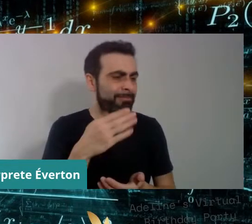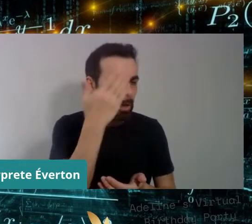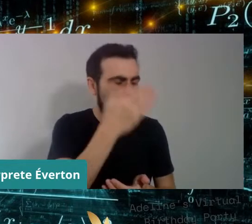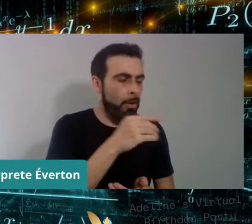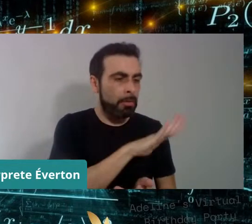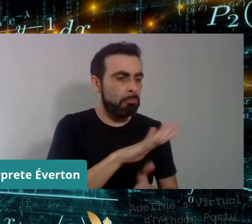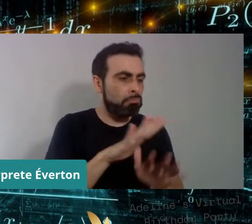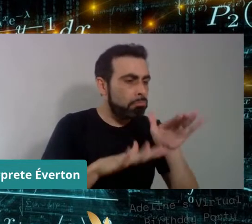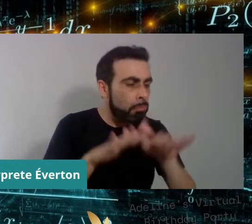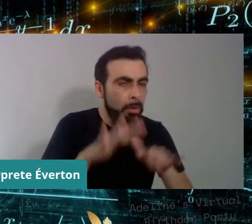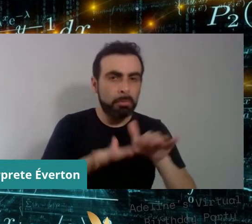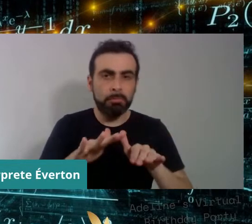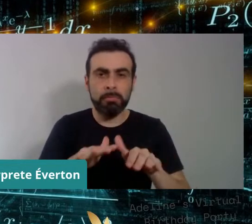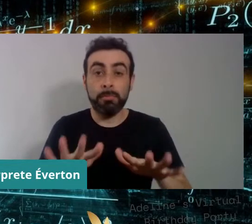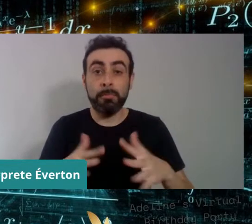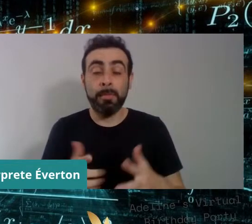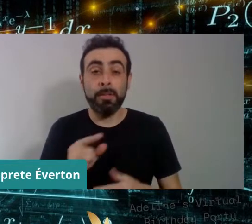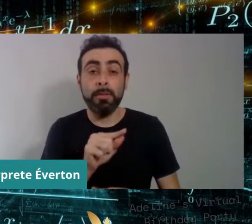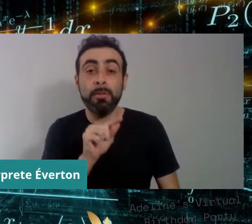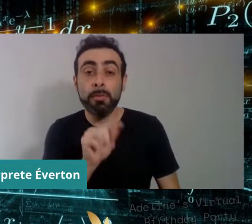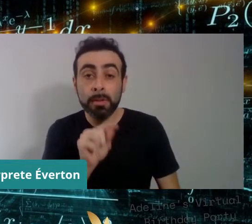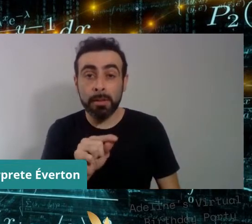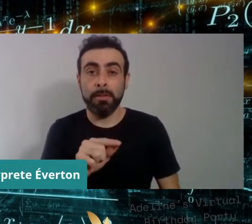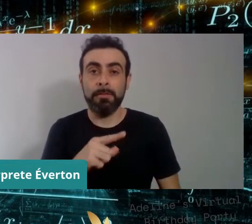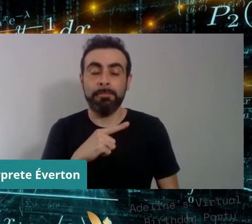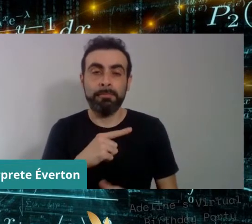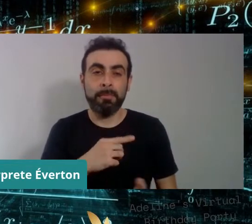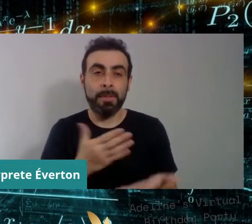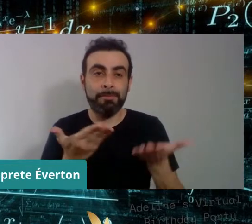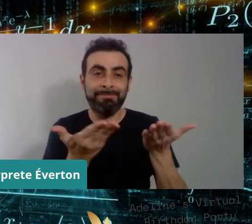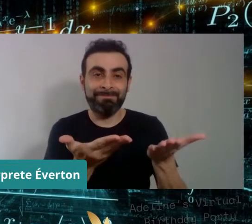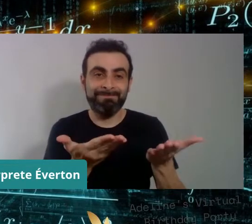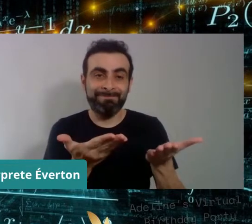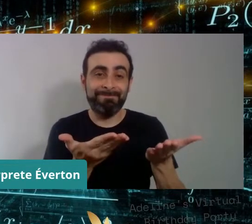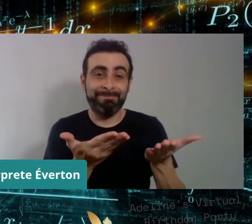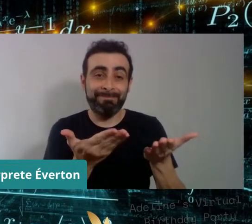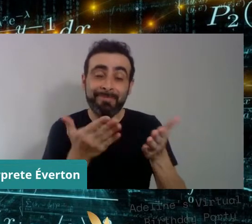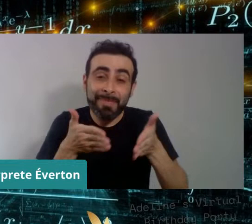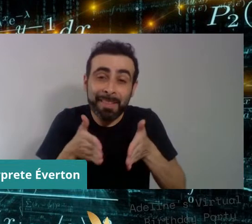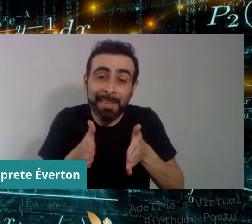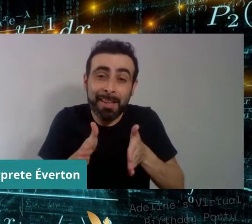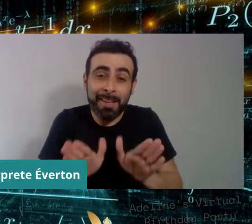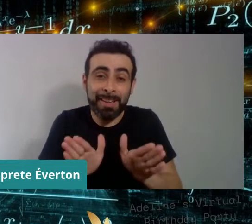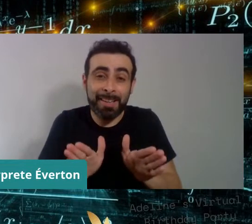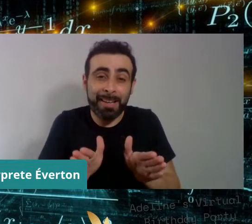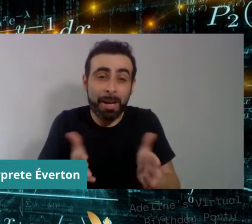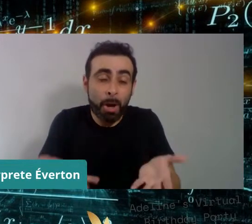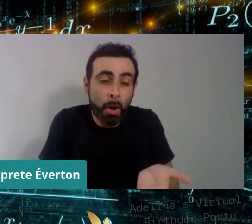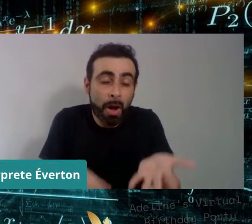de que vocês já nasceram conectados, né?